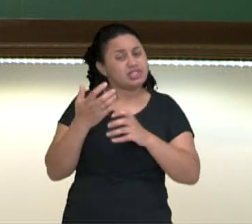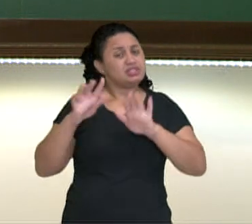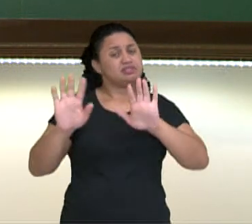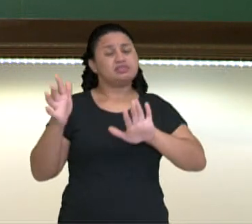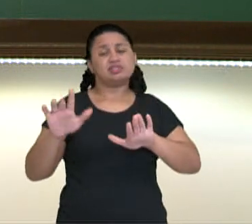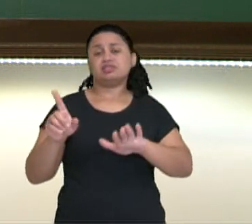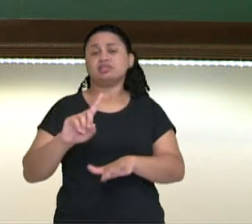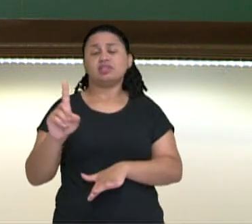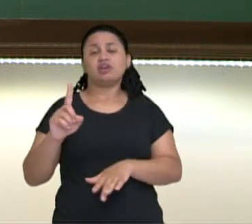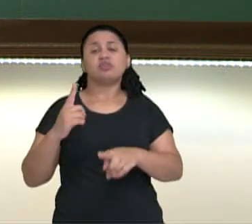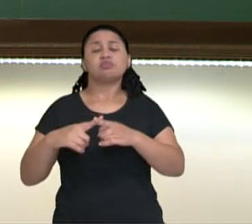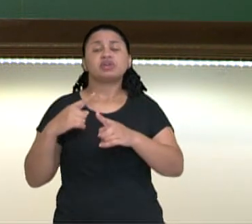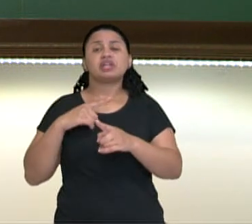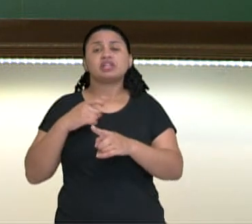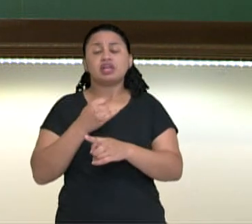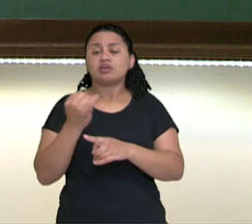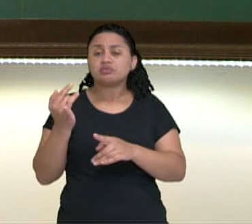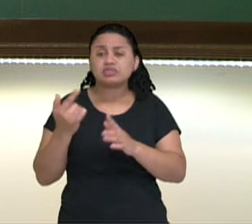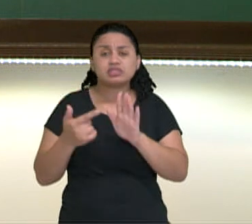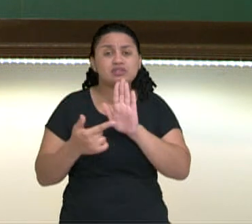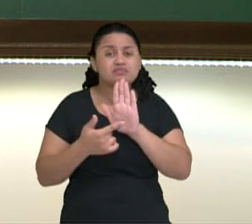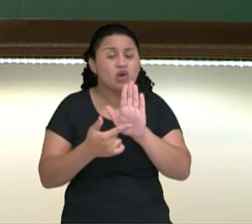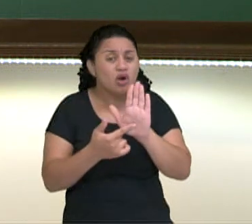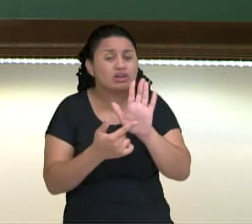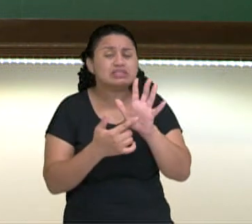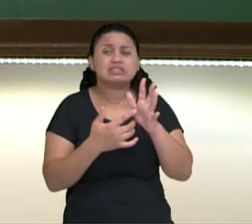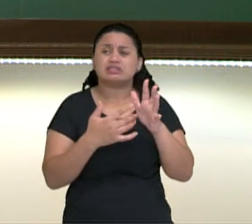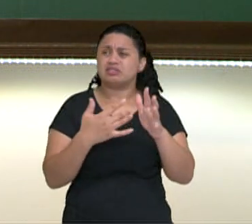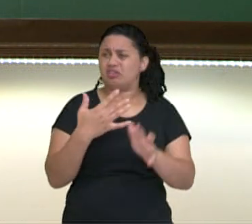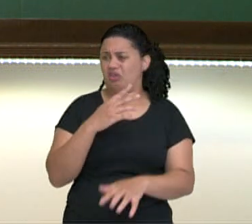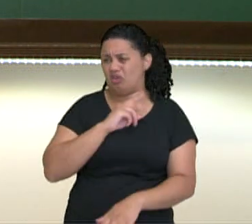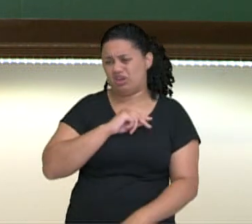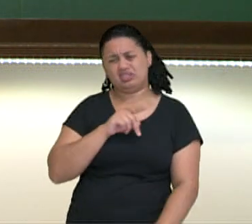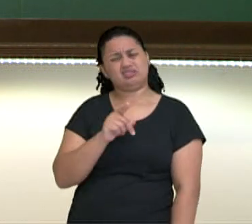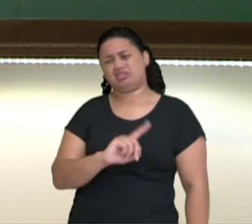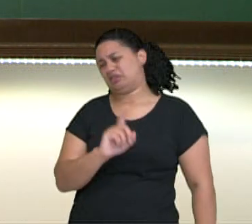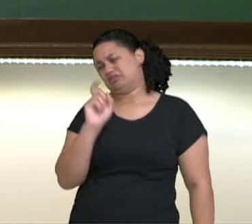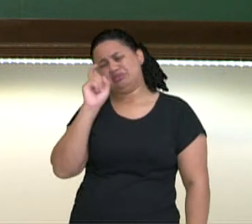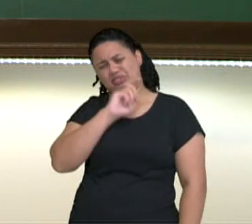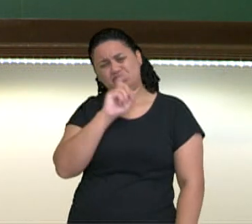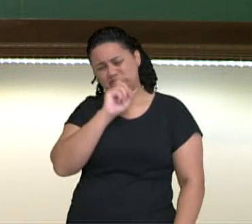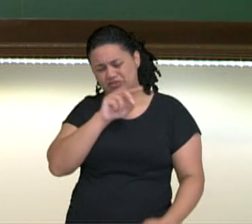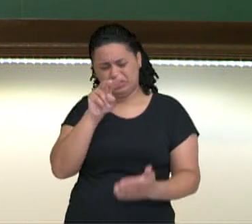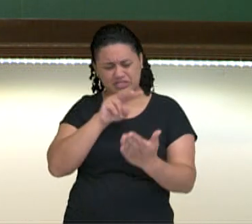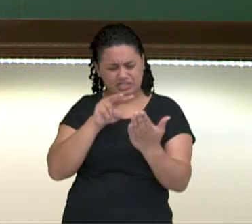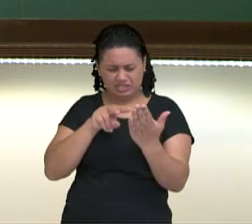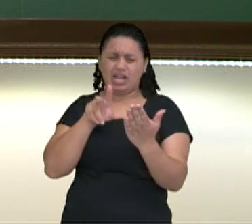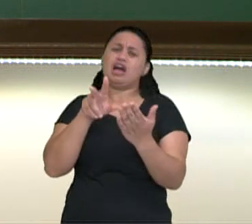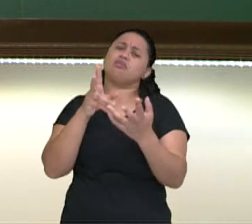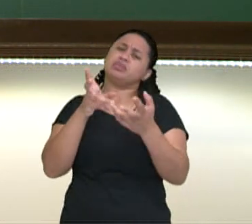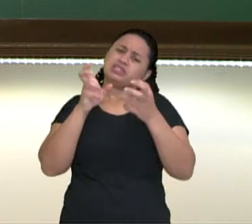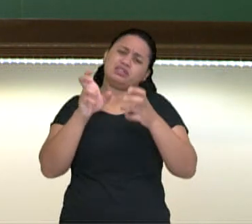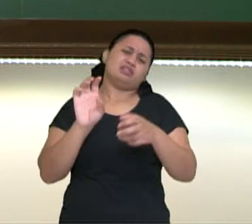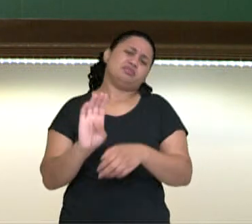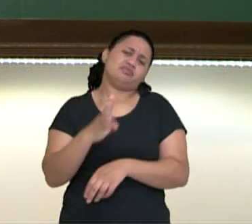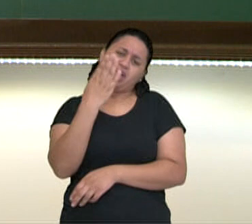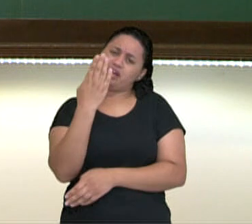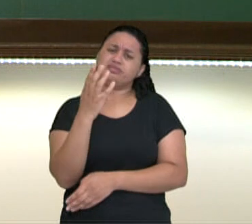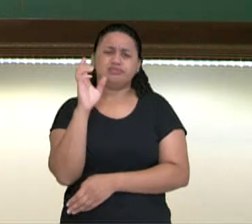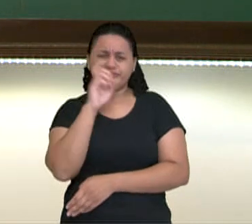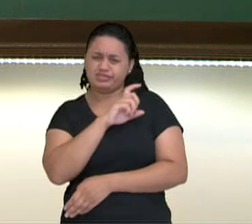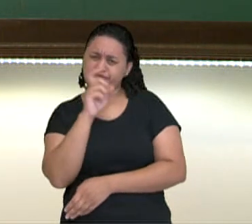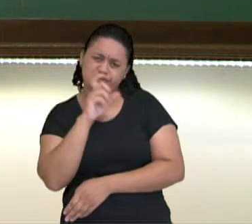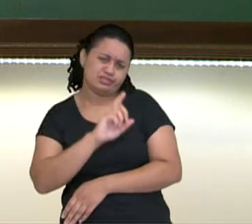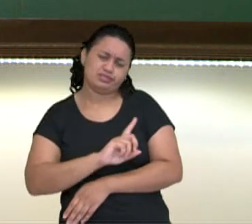algumas que são tão escancaradas, assim, tão absurdas, que quando você lê, você já percebe que ela é uma notícia